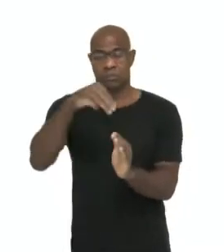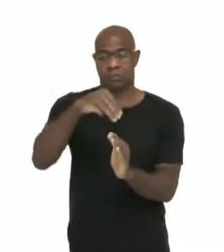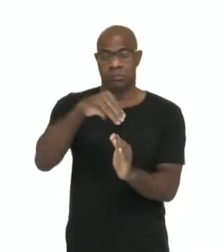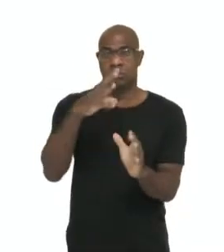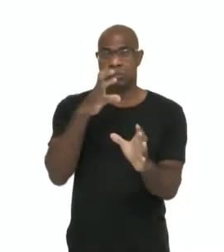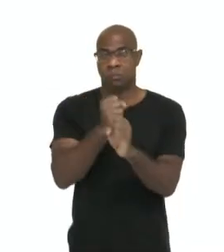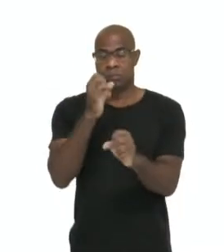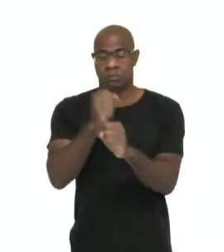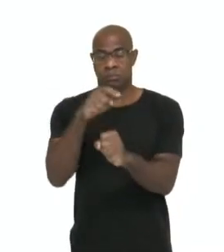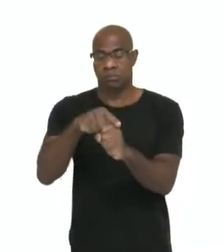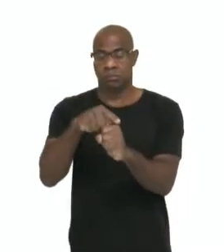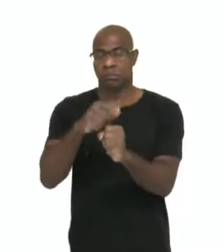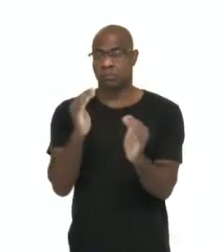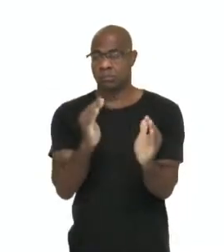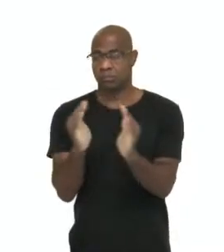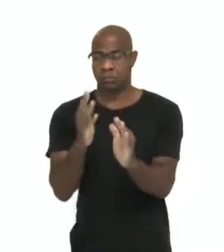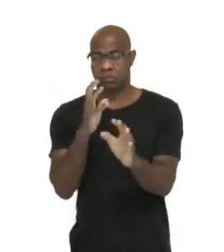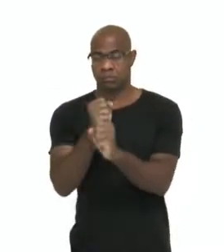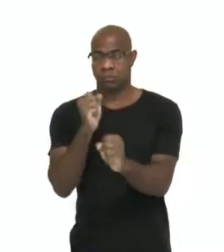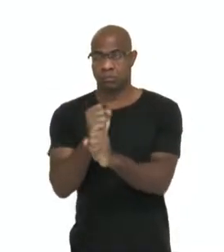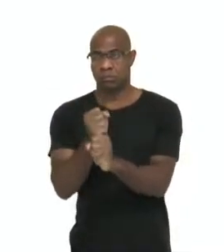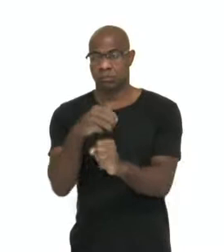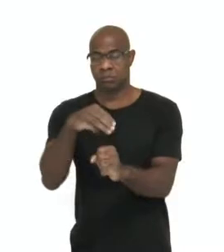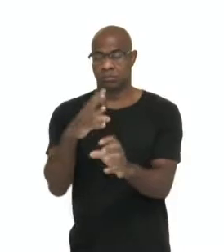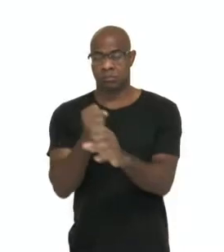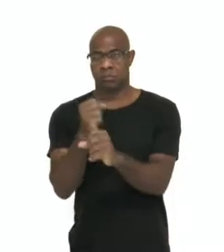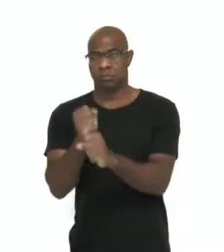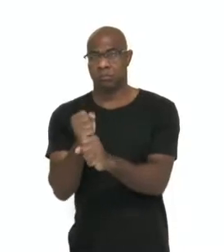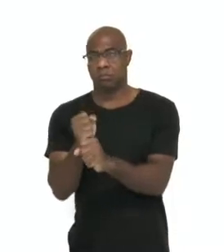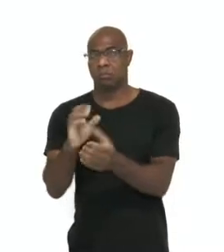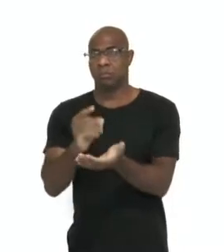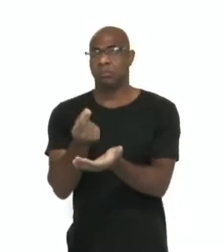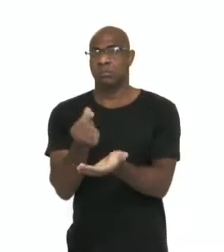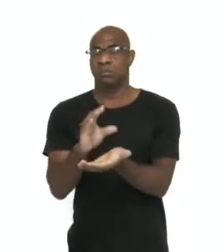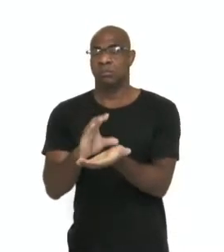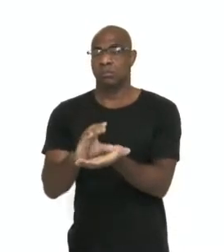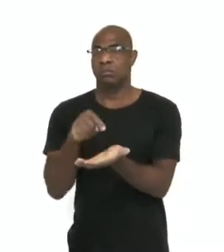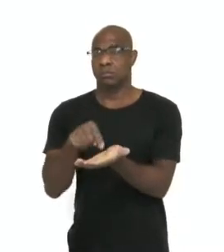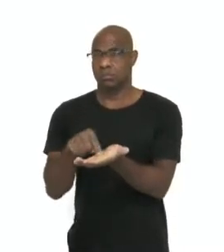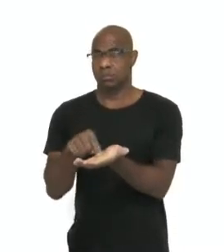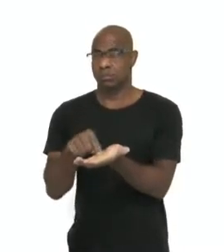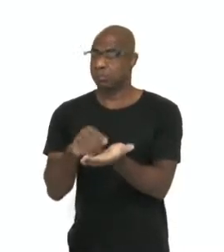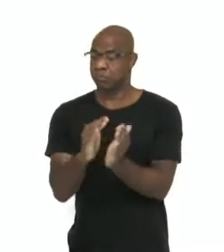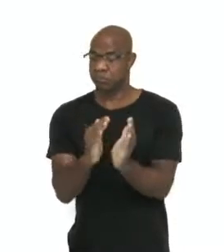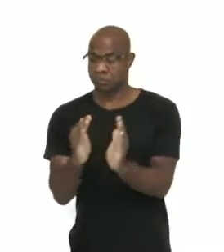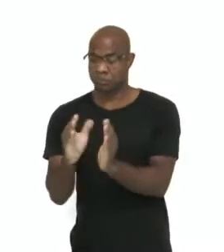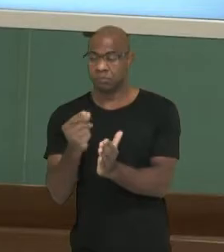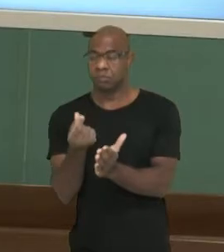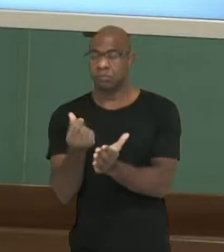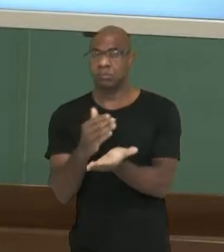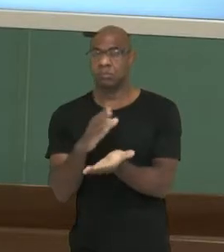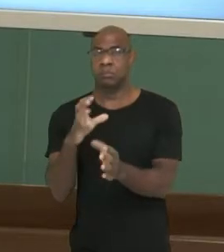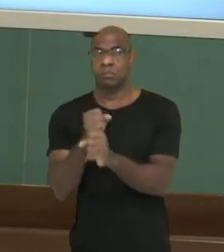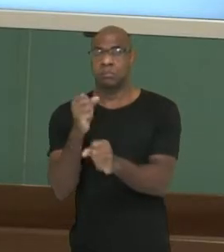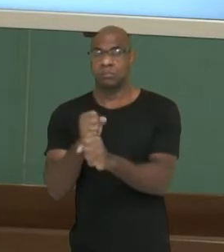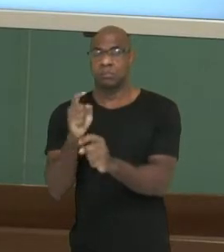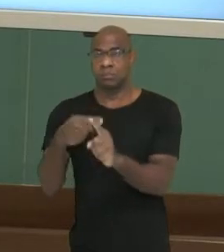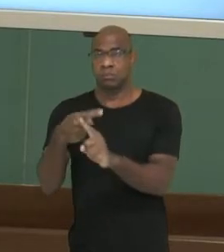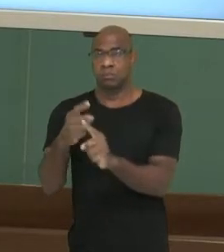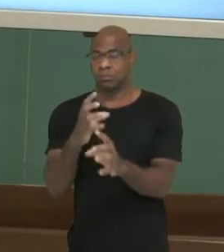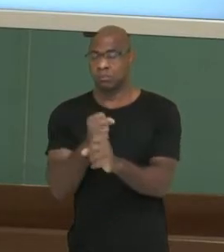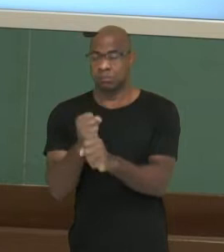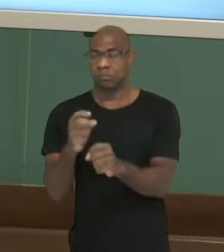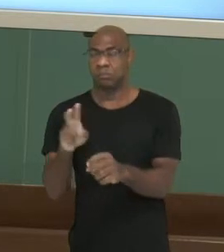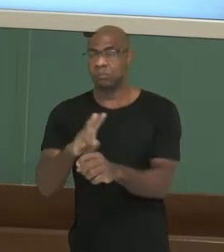a cada período passa a ser o capital do período seguinte, ok? Então, nós utilizamos o